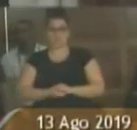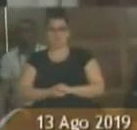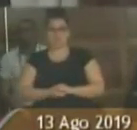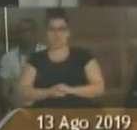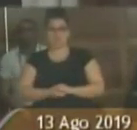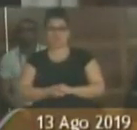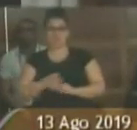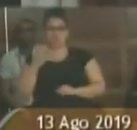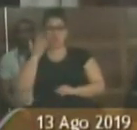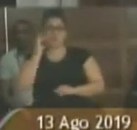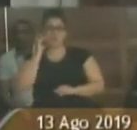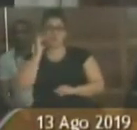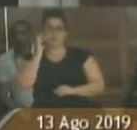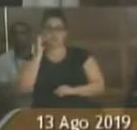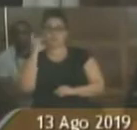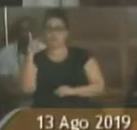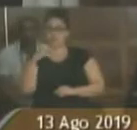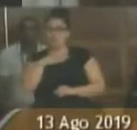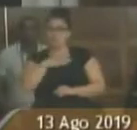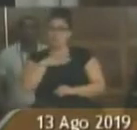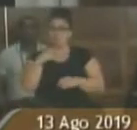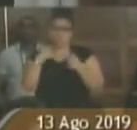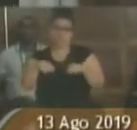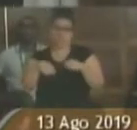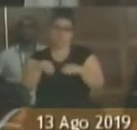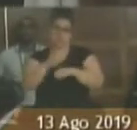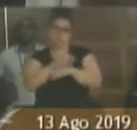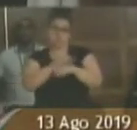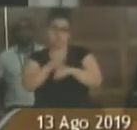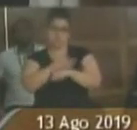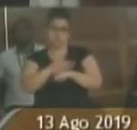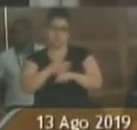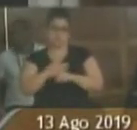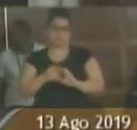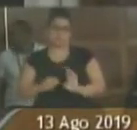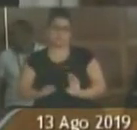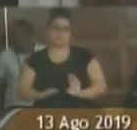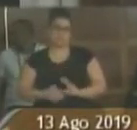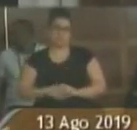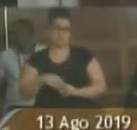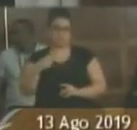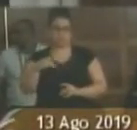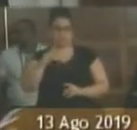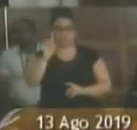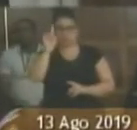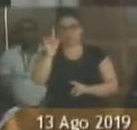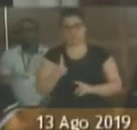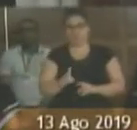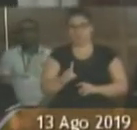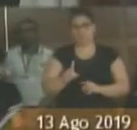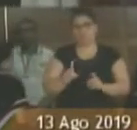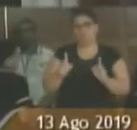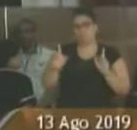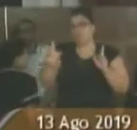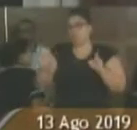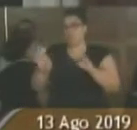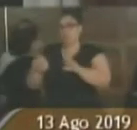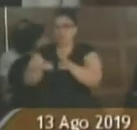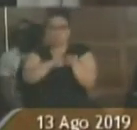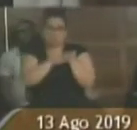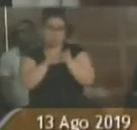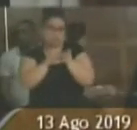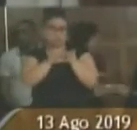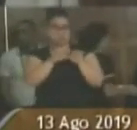A nem B que vai dizer o que deve ou não deve fazer o secretário no momento dele de férias. É um direito dele como de qualquer um aqui.